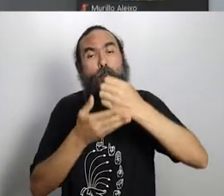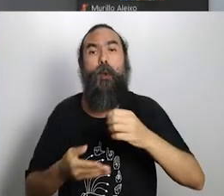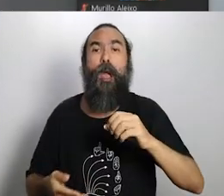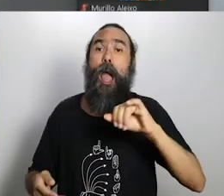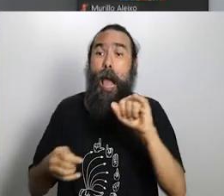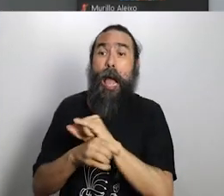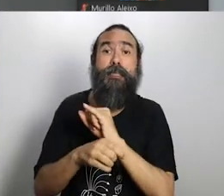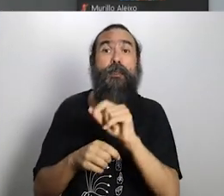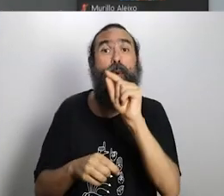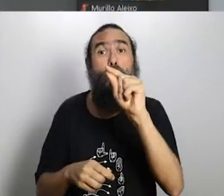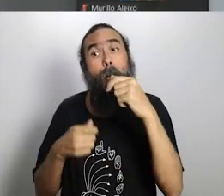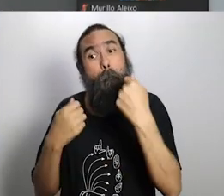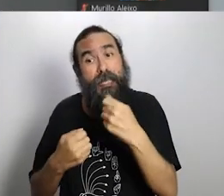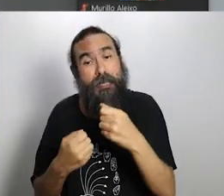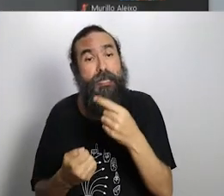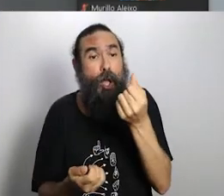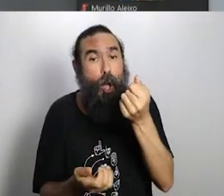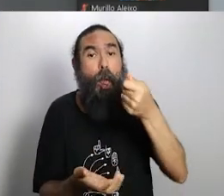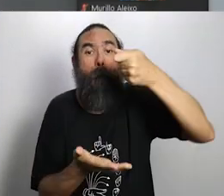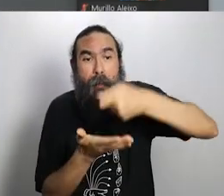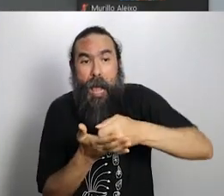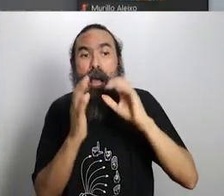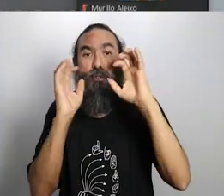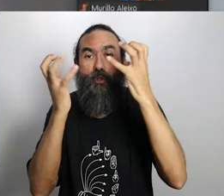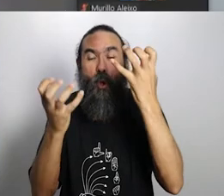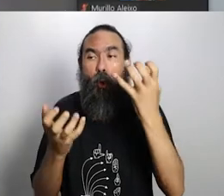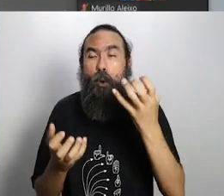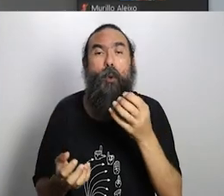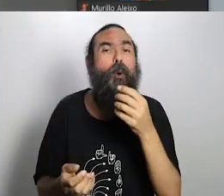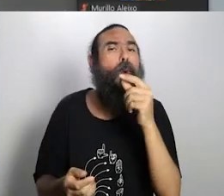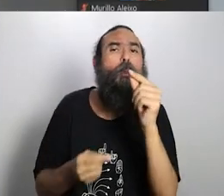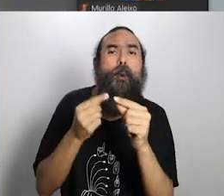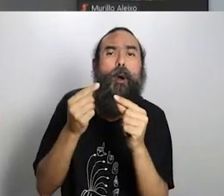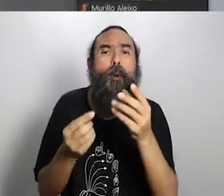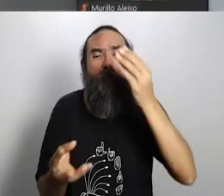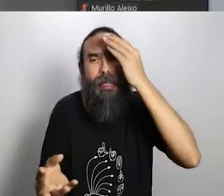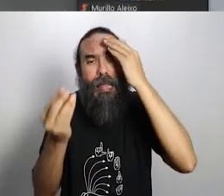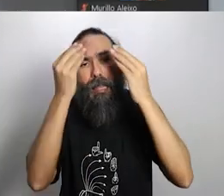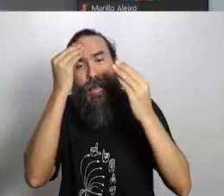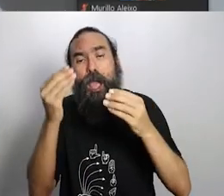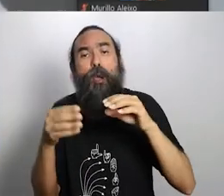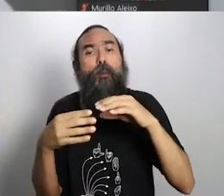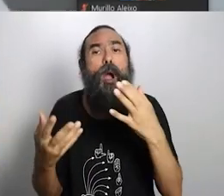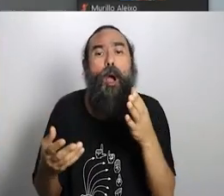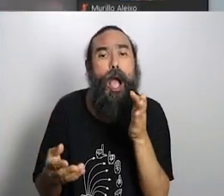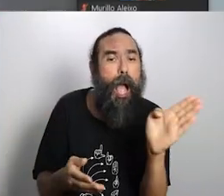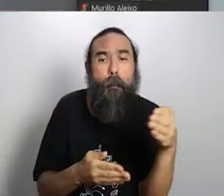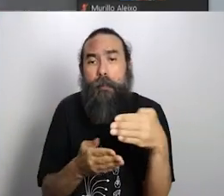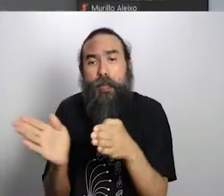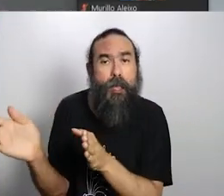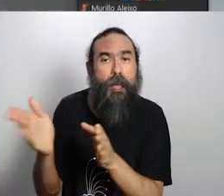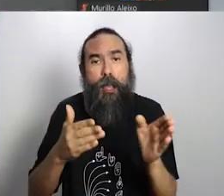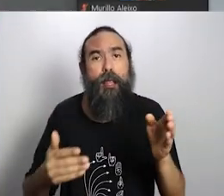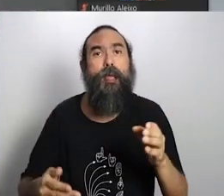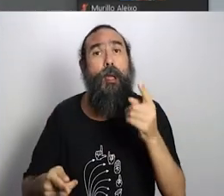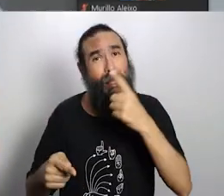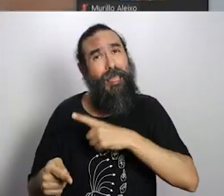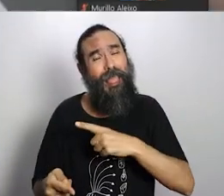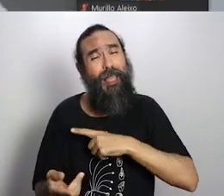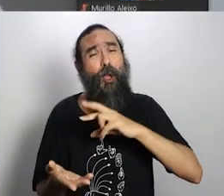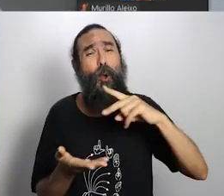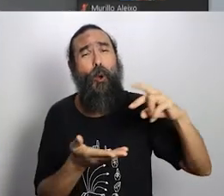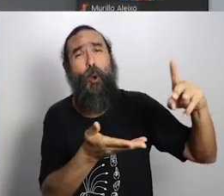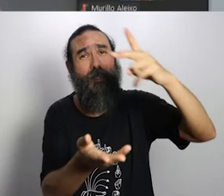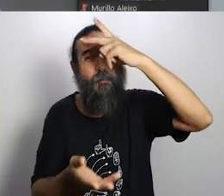tem muitas Lias por aí, tem muitas Selmas de Coco, tem muitos Salustianos,